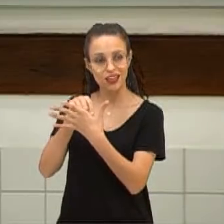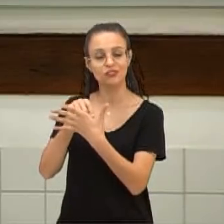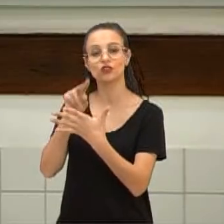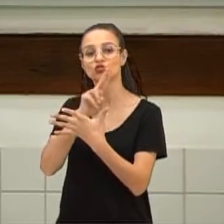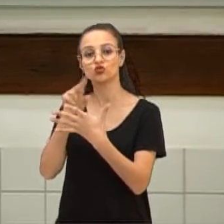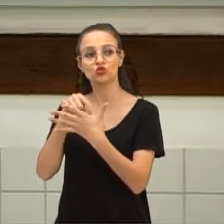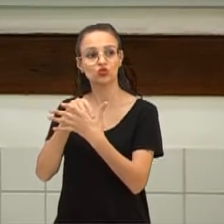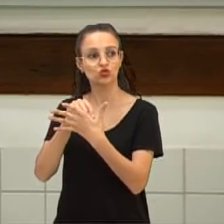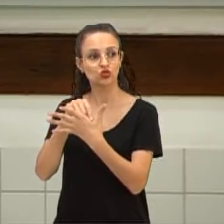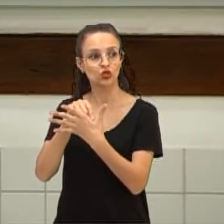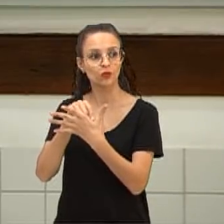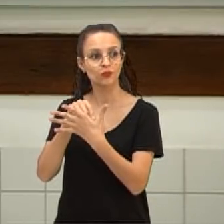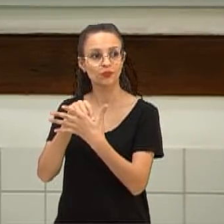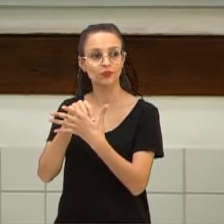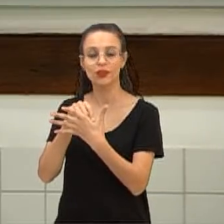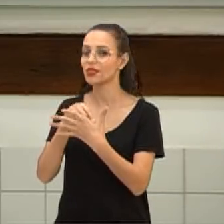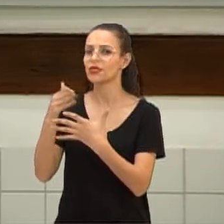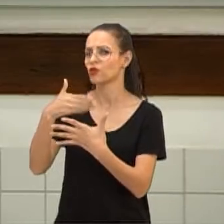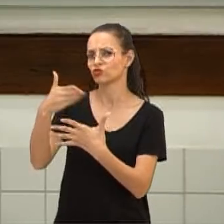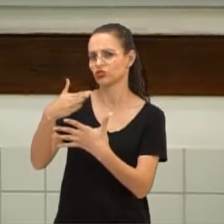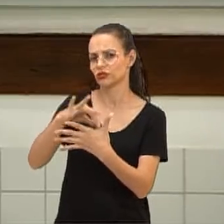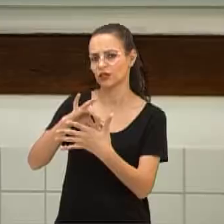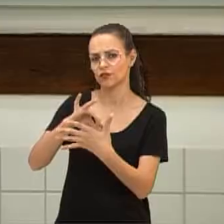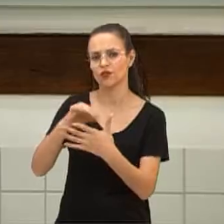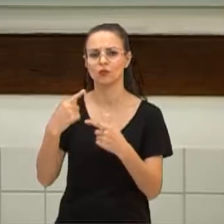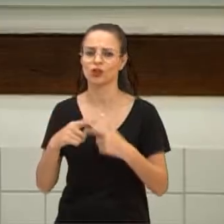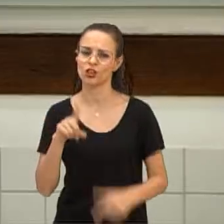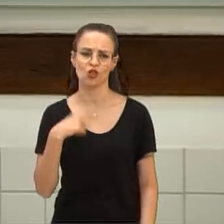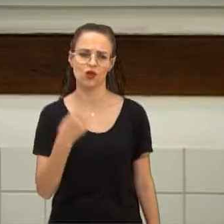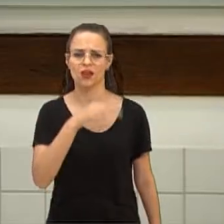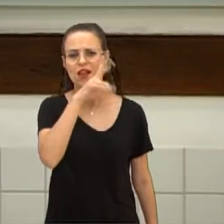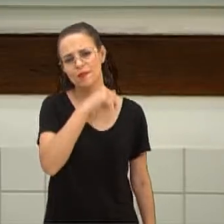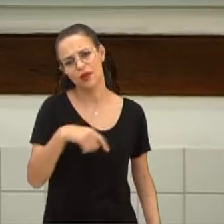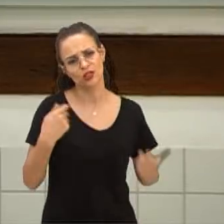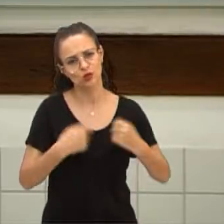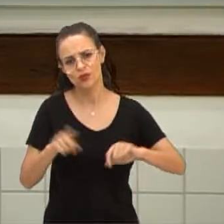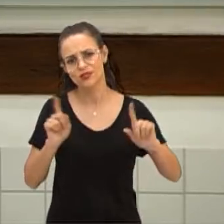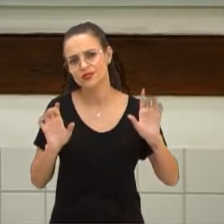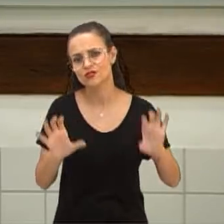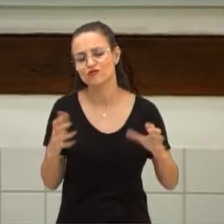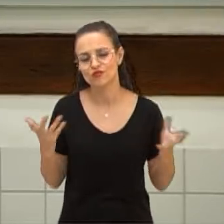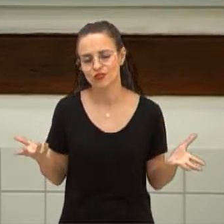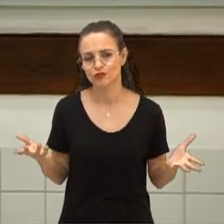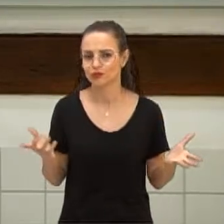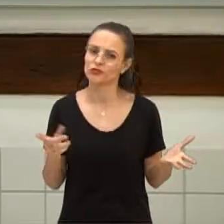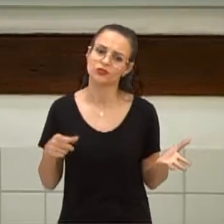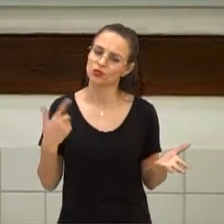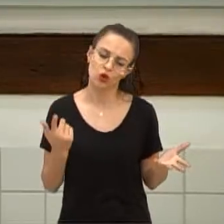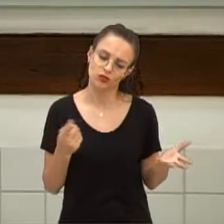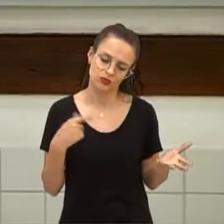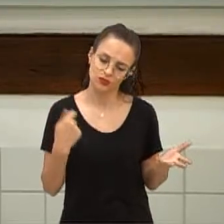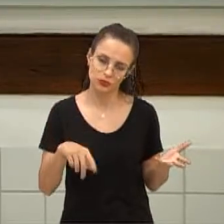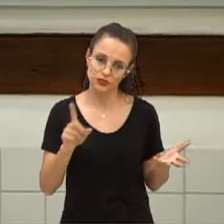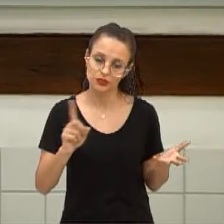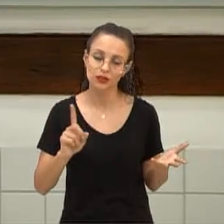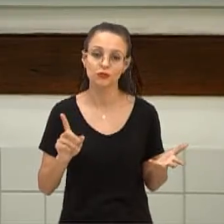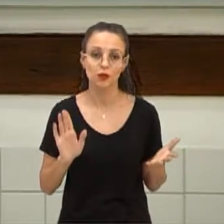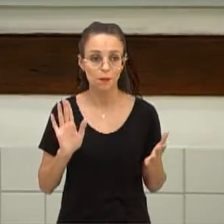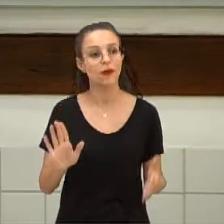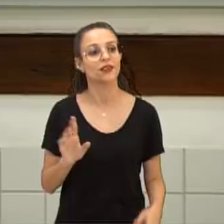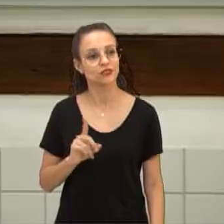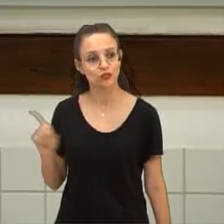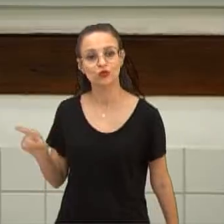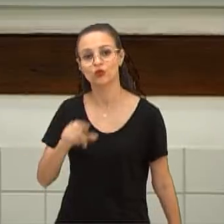membrana interdigital nossa, ela não é desenvolvida porque nós não somos animais que precisamos disso. Nós não somos seres que precisamos disso.